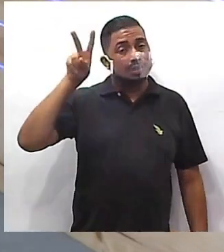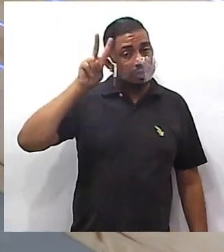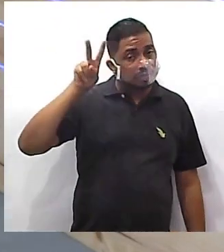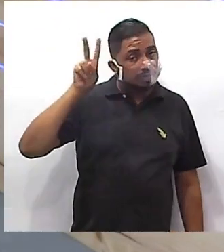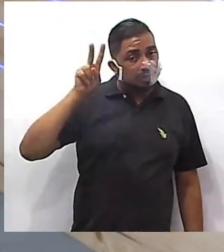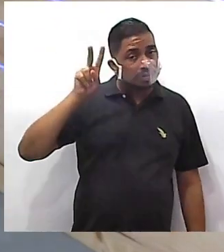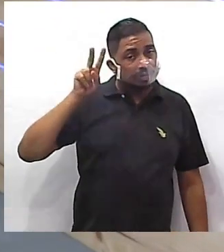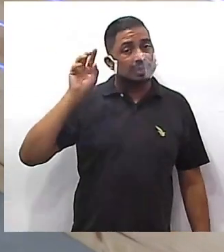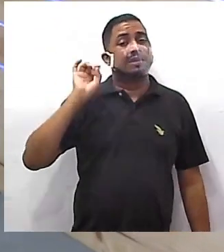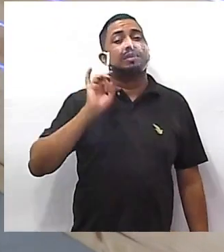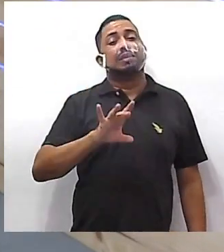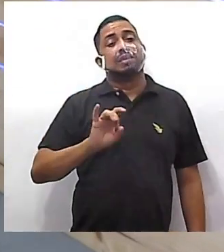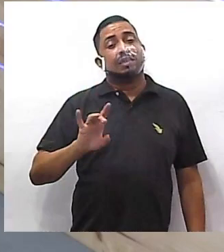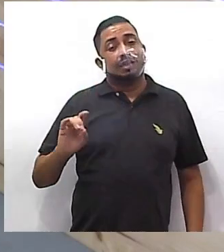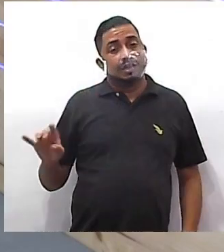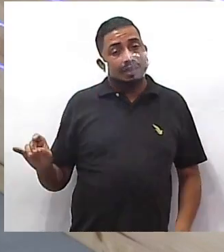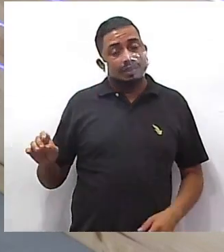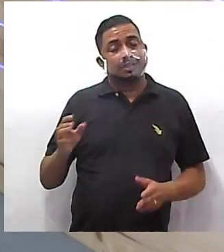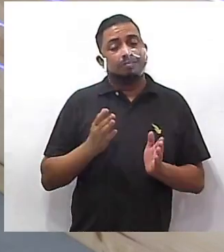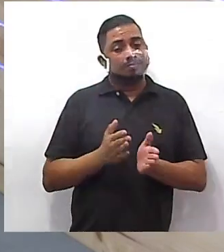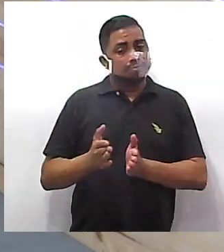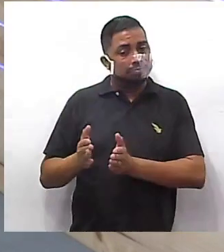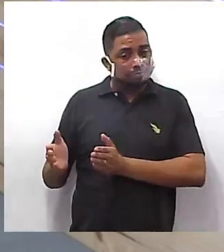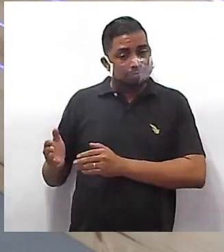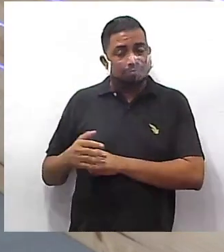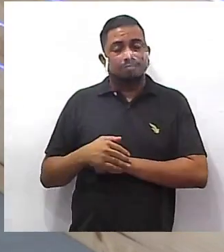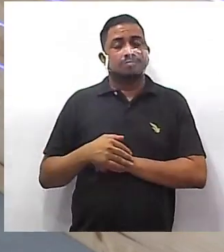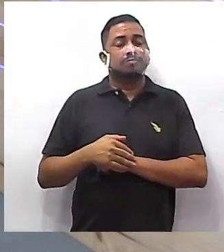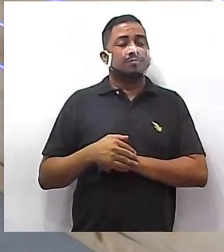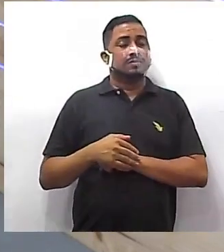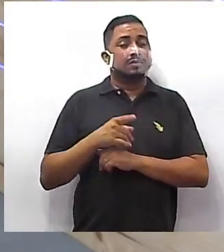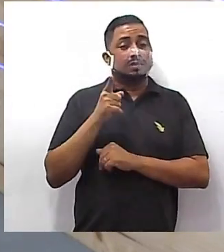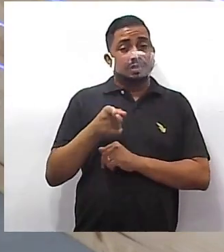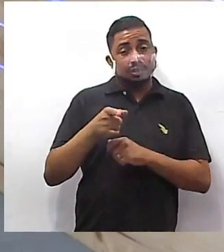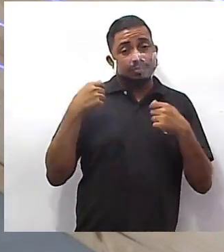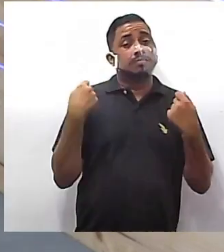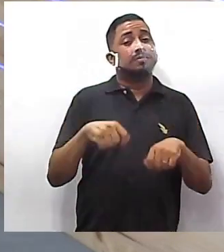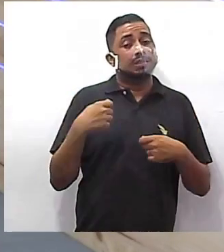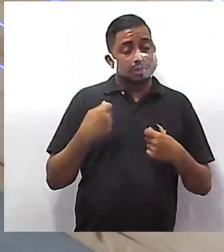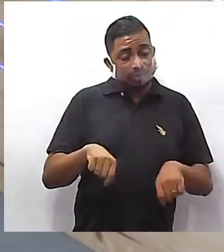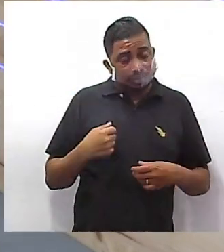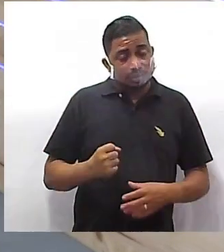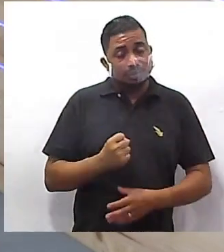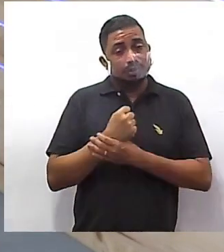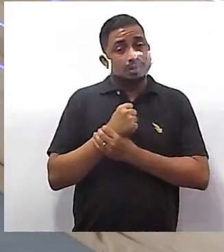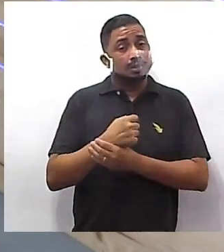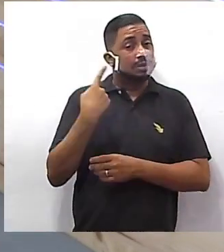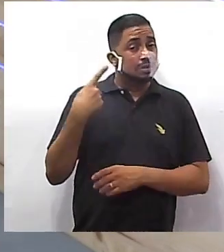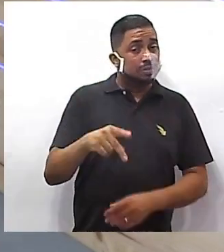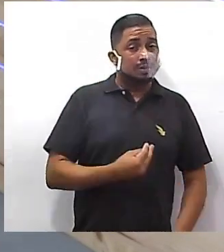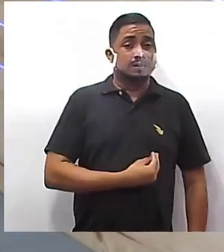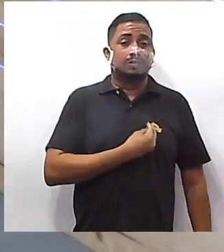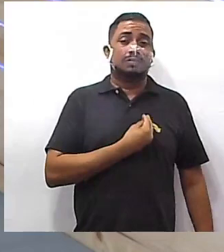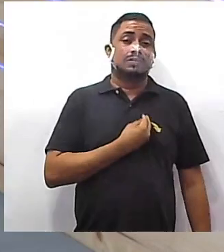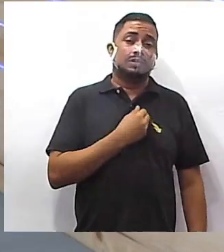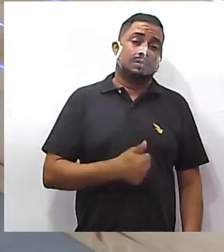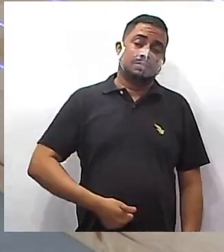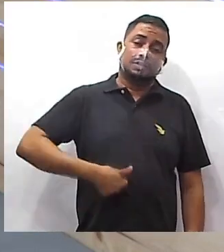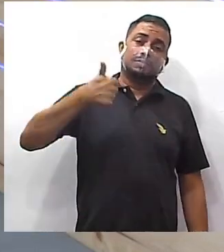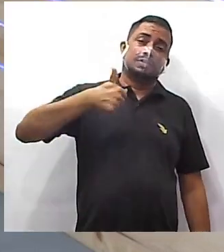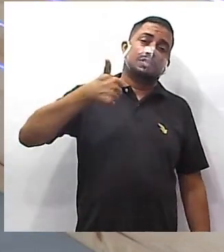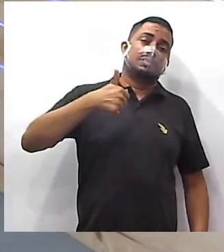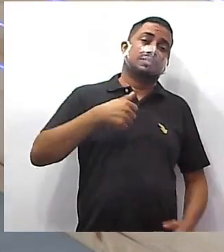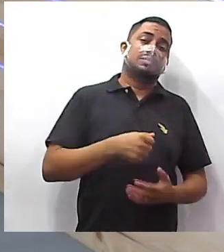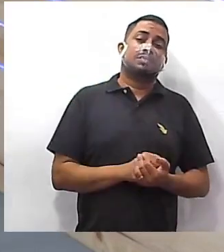cada momento e a cada instante, você tem que estar prevenido. Sua vida em primeiro